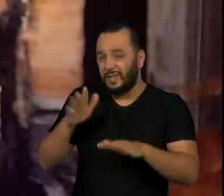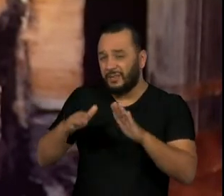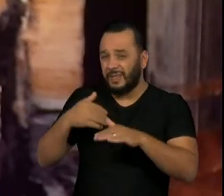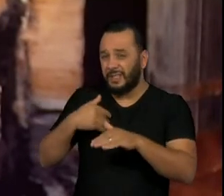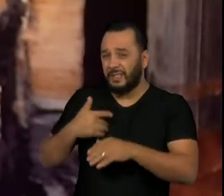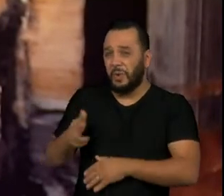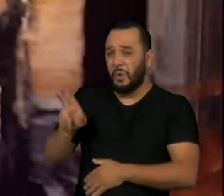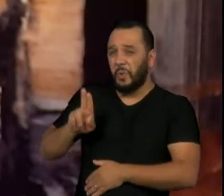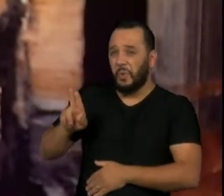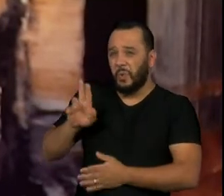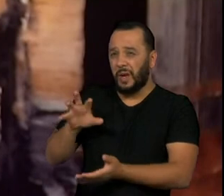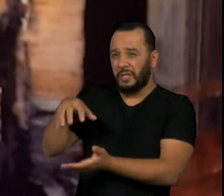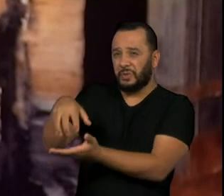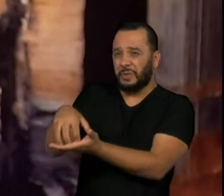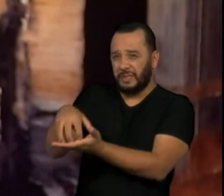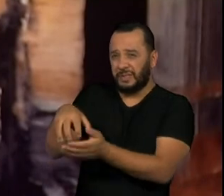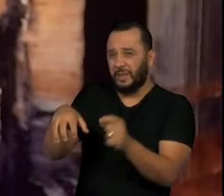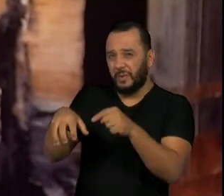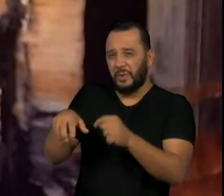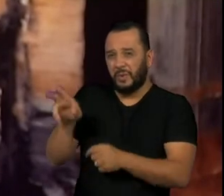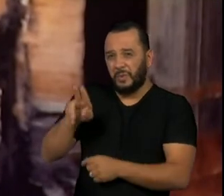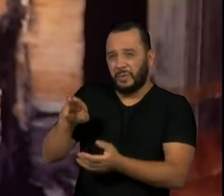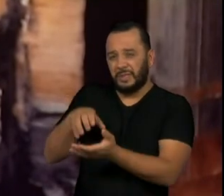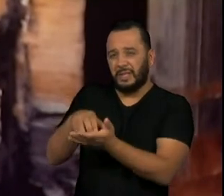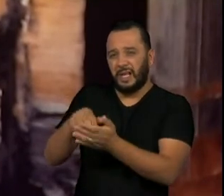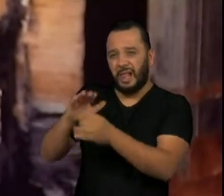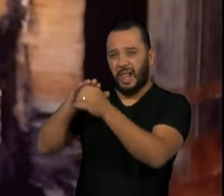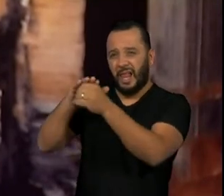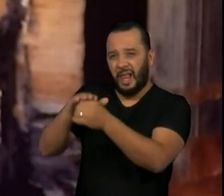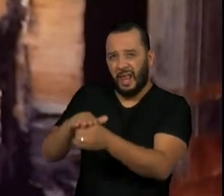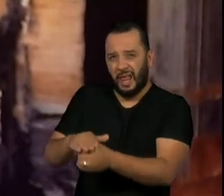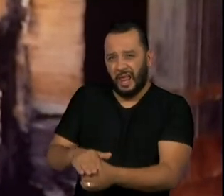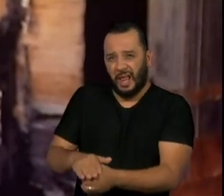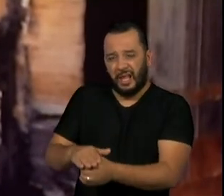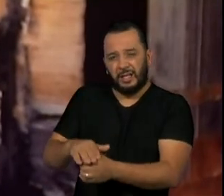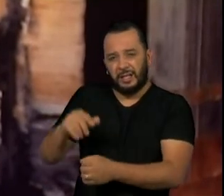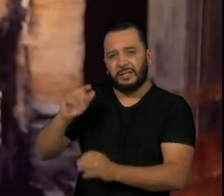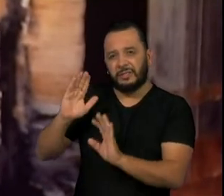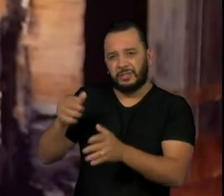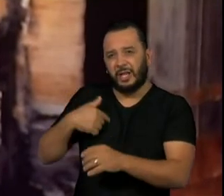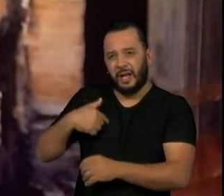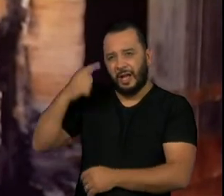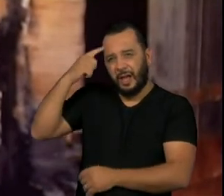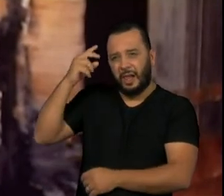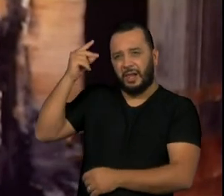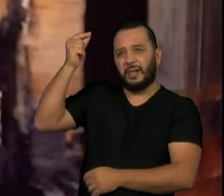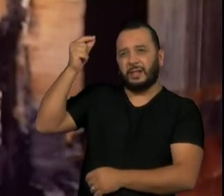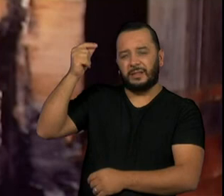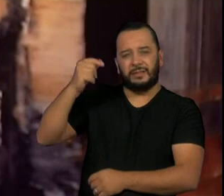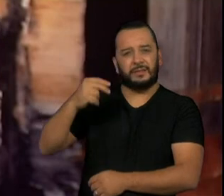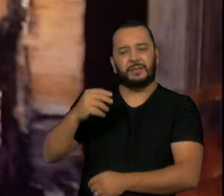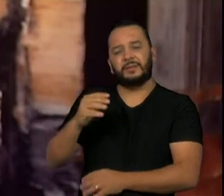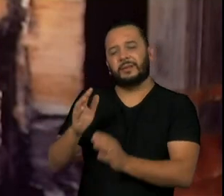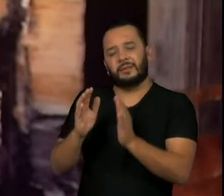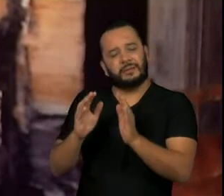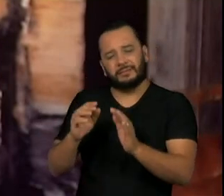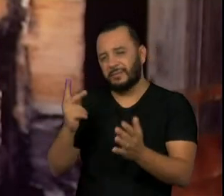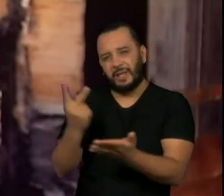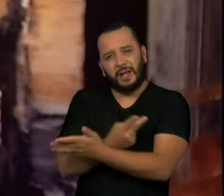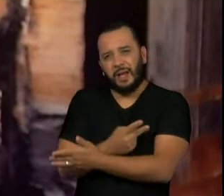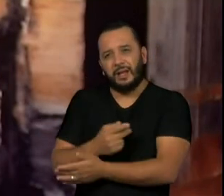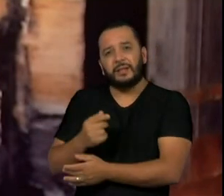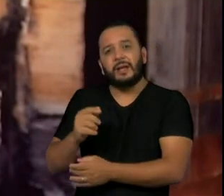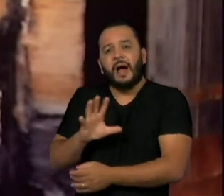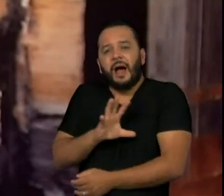instituição para abafar e massacrar a intuição. Por favor, amem, amem